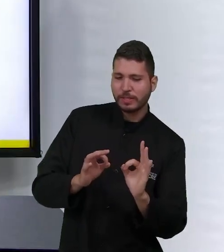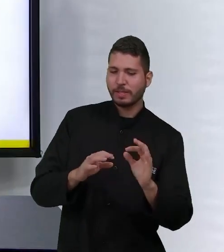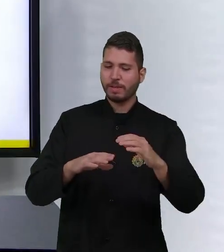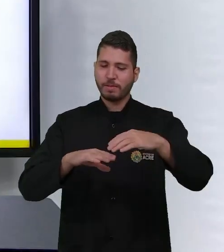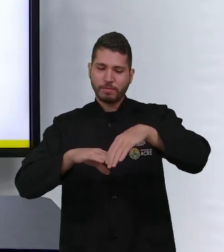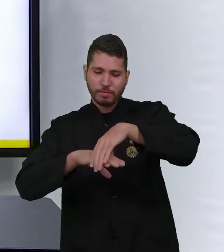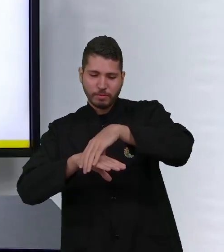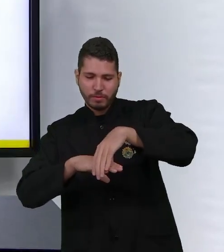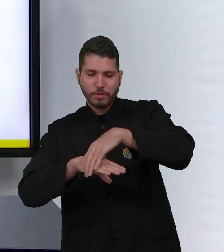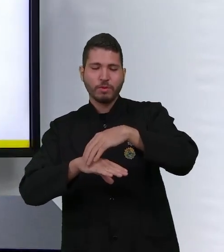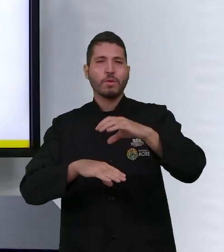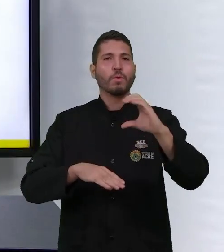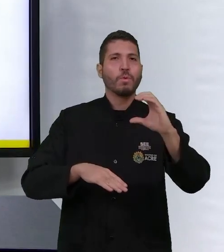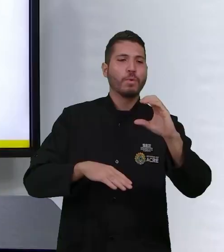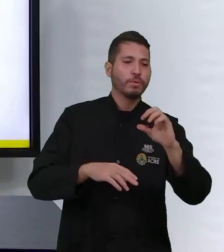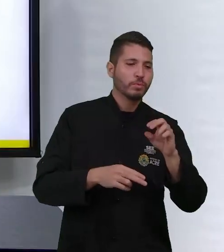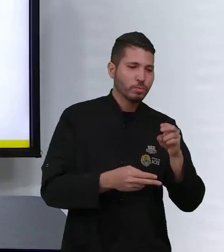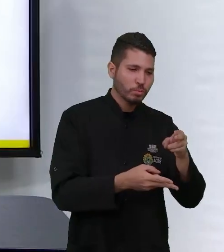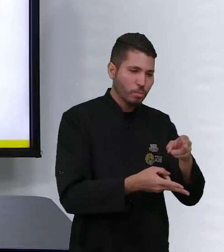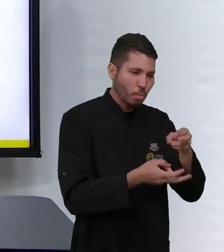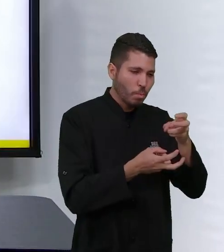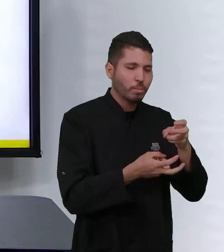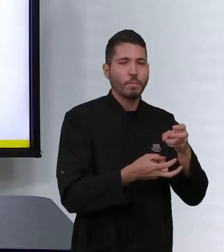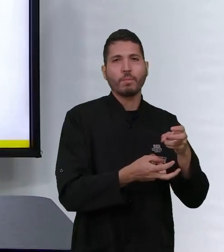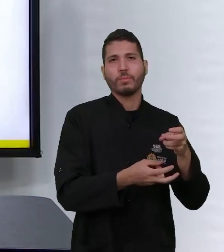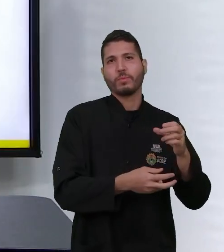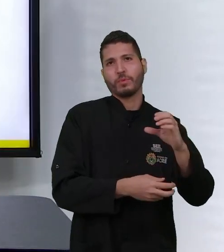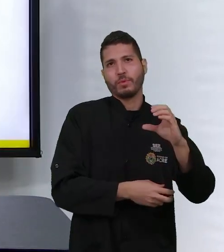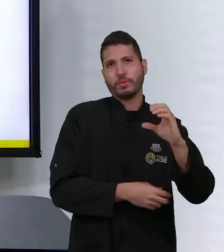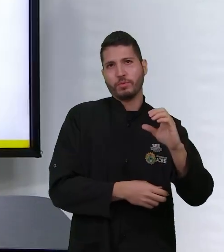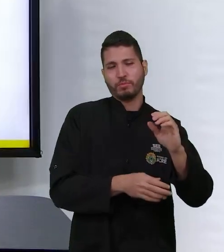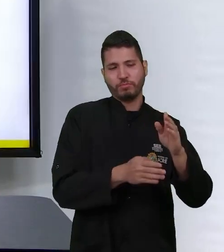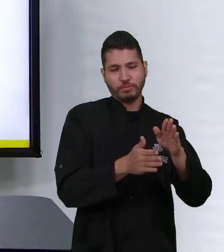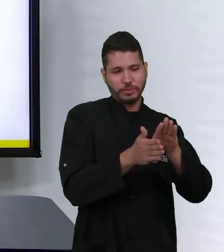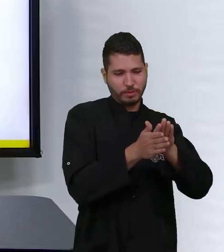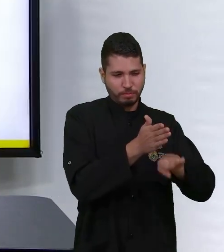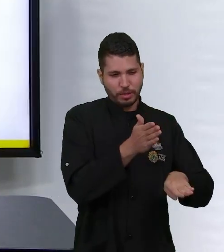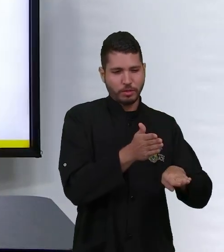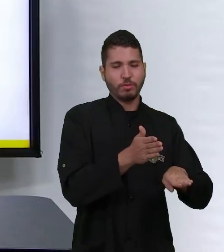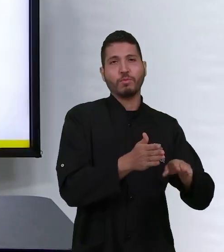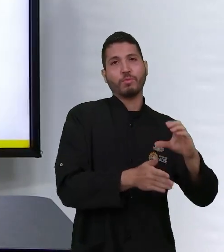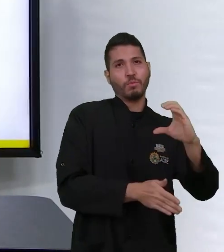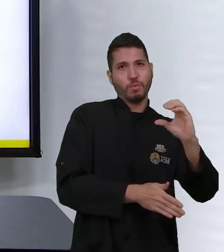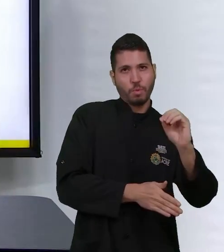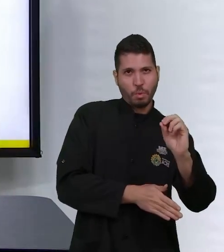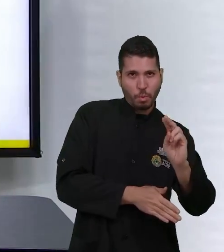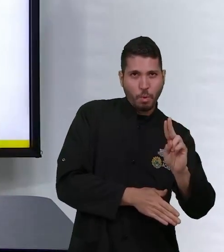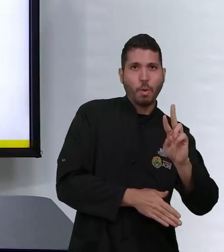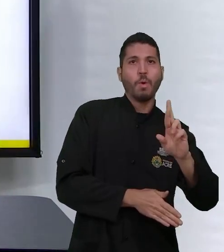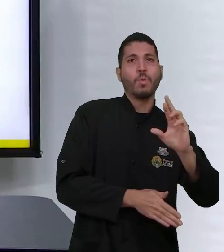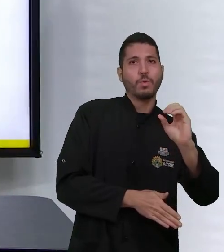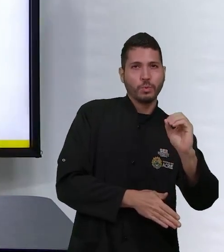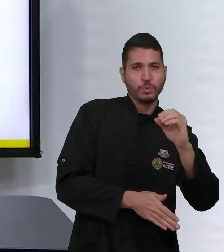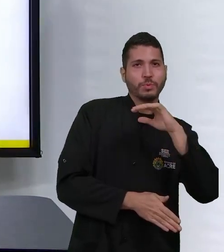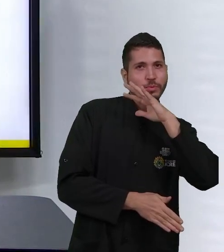tirava o couro do animal, na qual ia ser processado, cortado, medido,